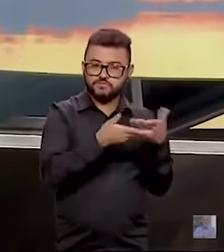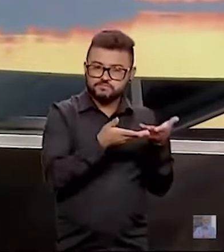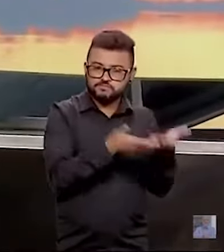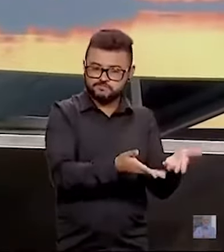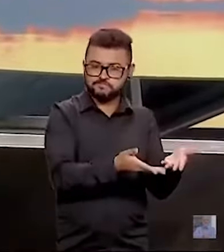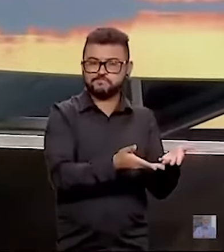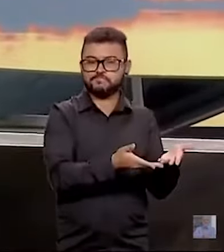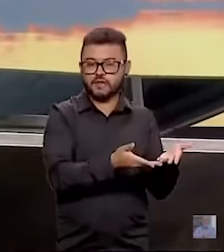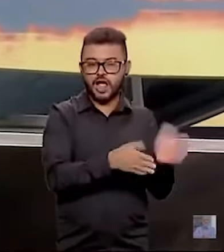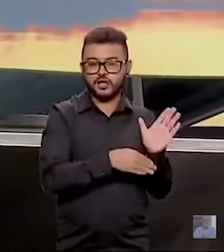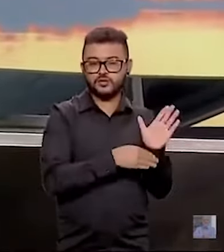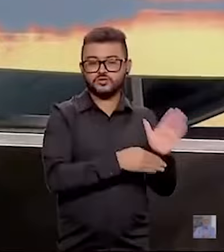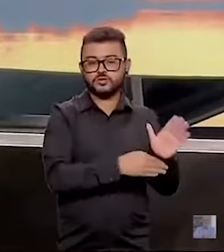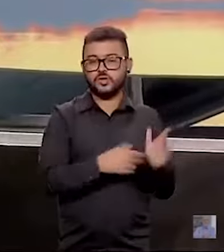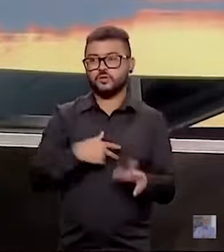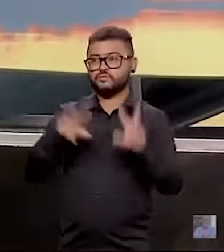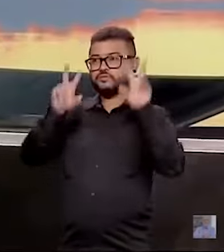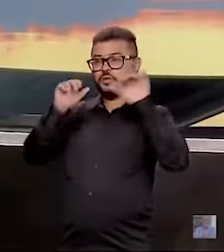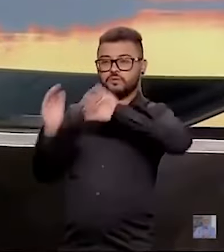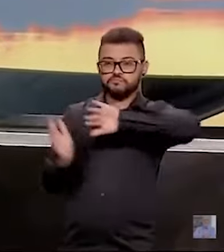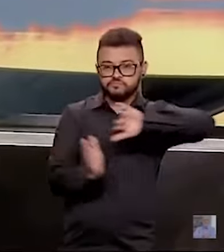do povo.